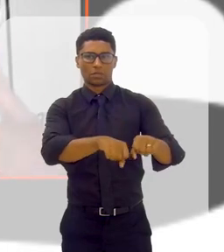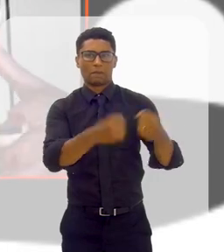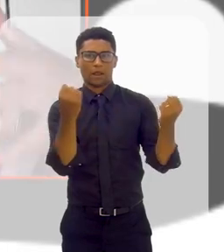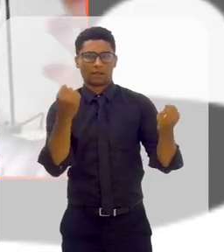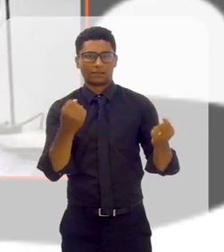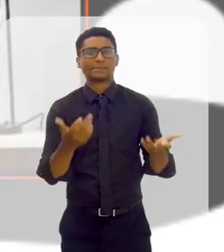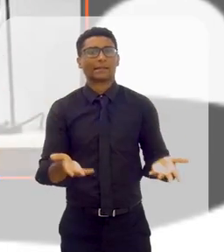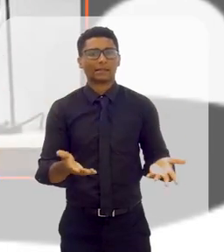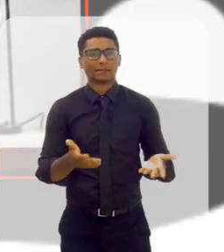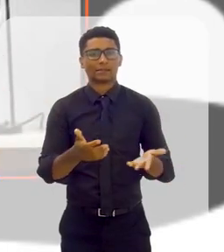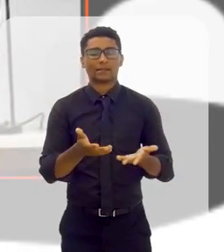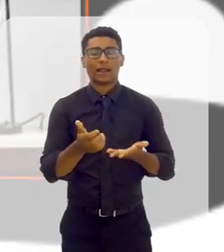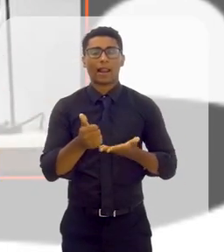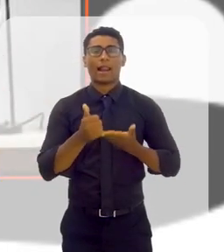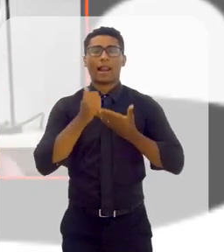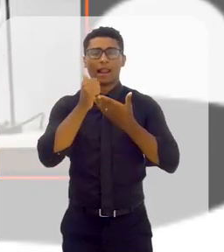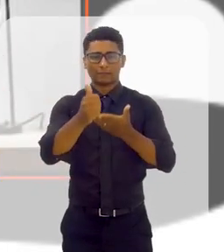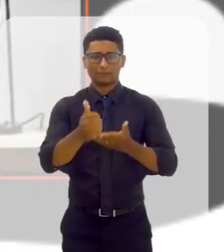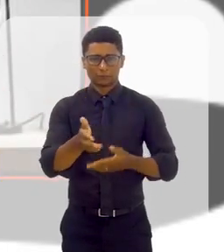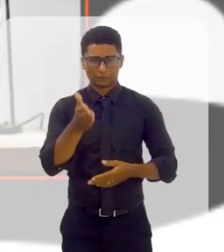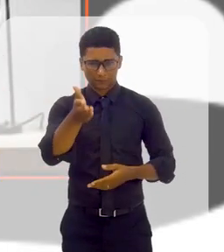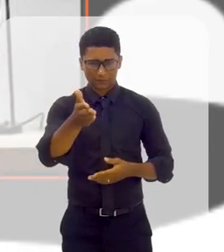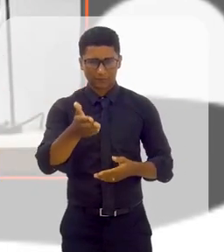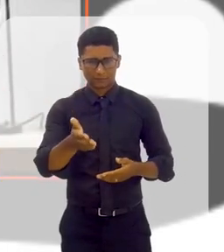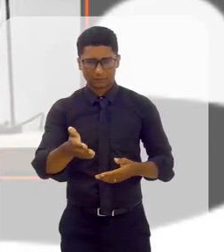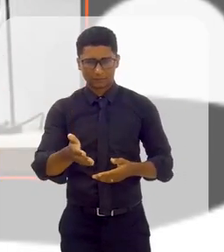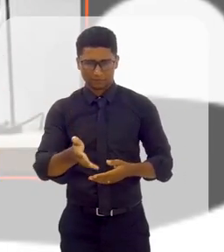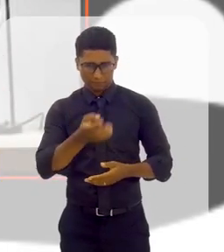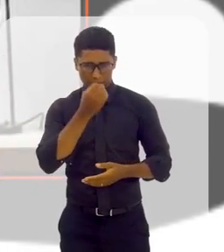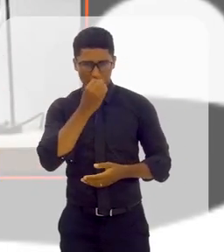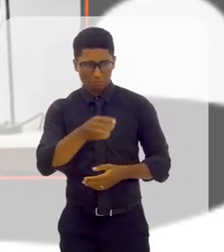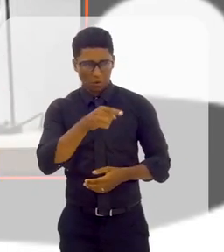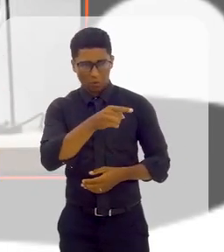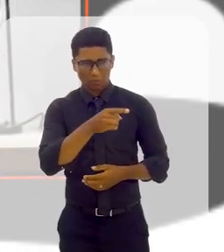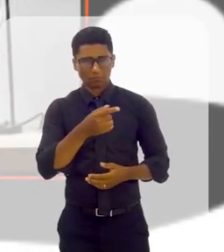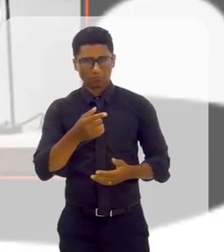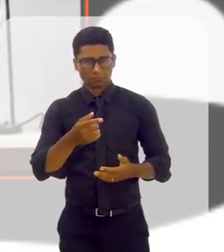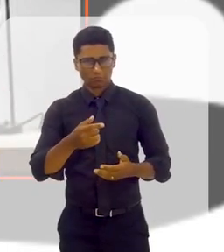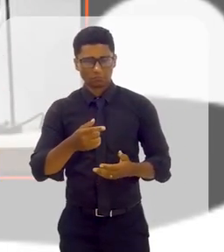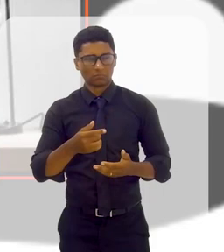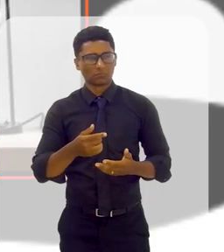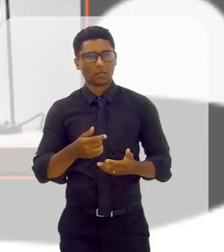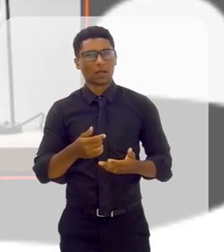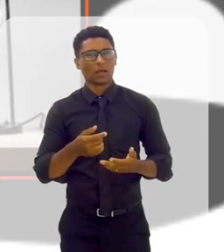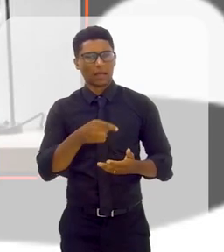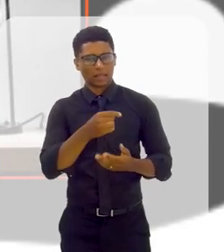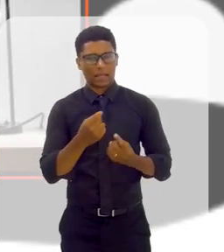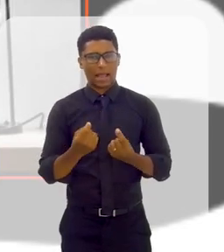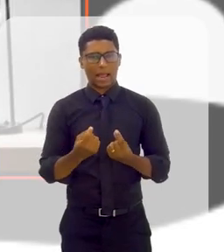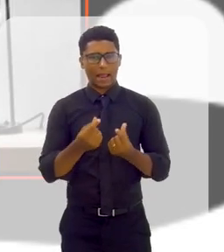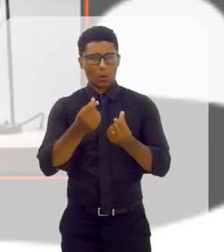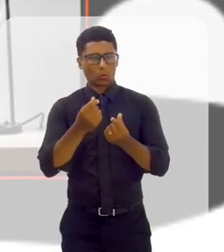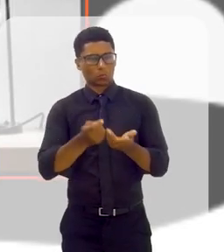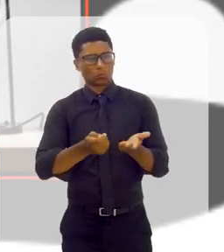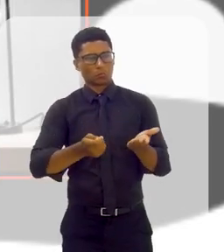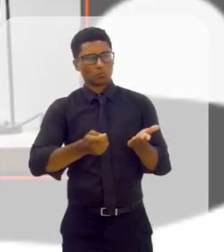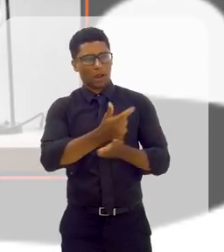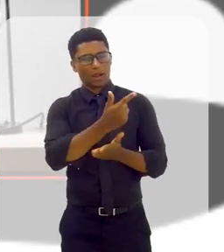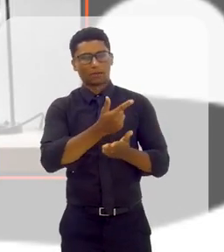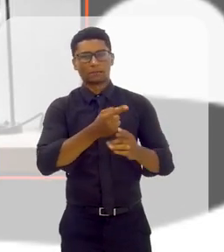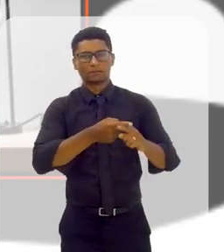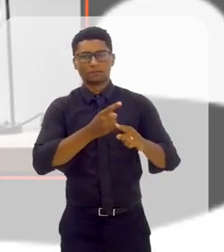engraçado aquele trambolho né até você isso gera algum recurso para ela por ela tá poder por ela estar